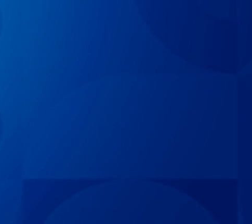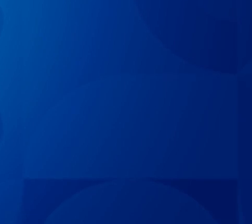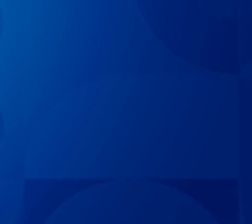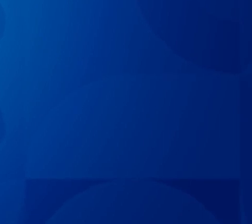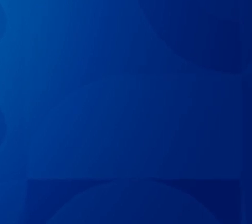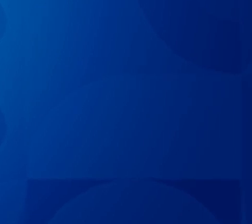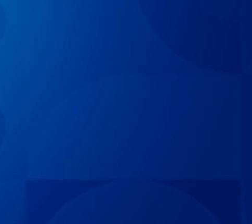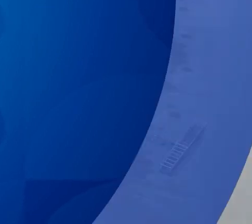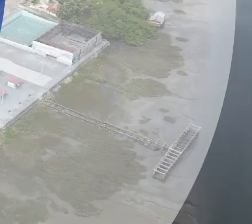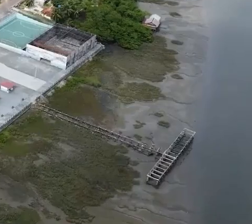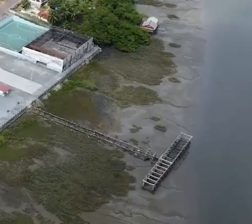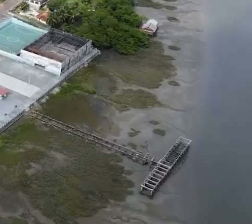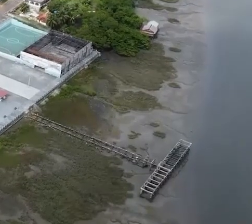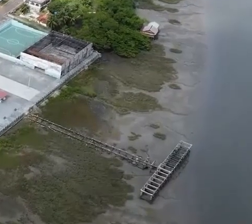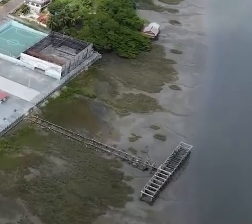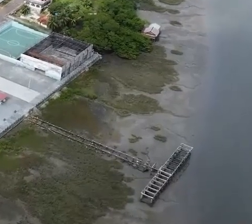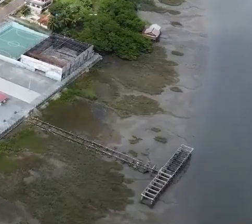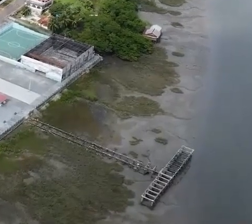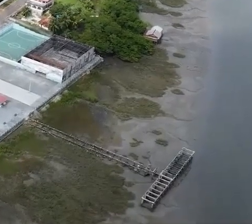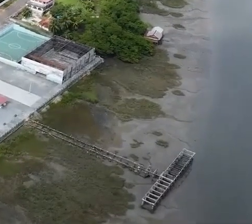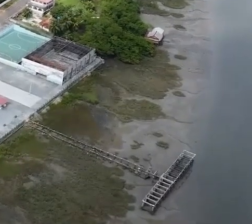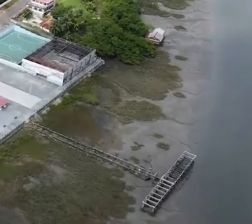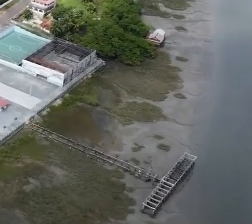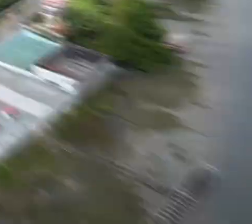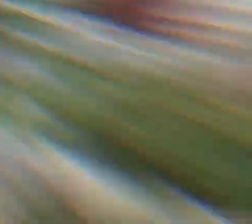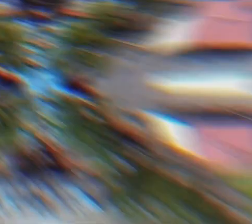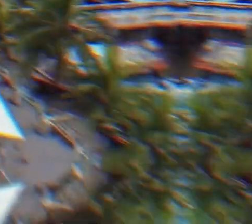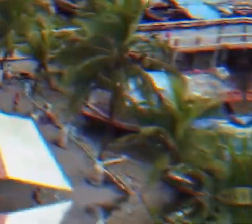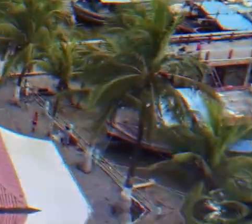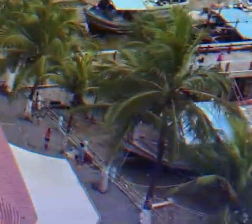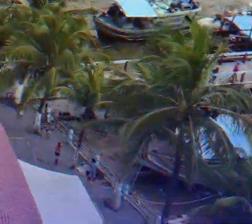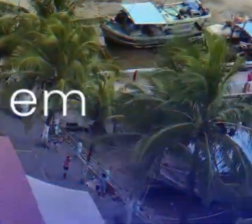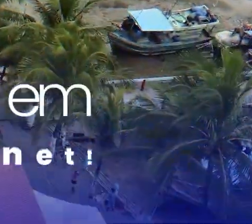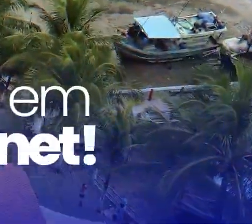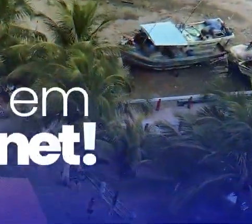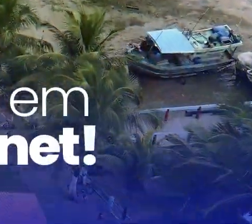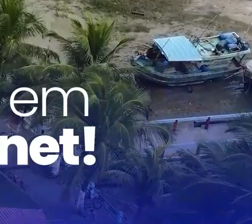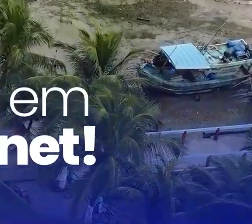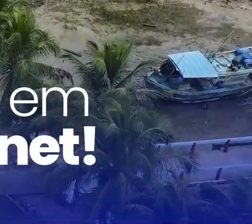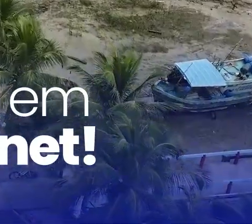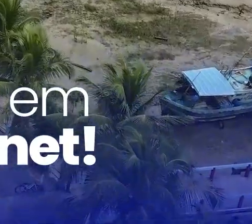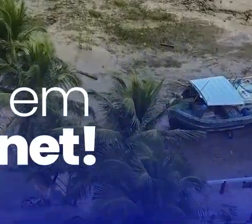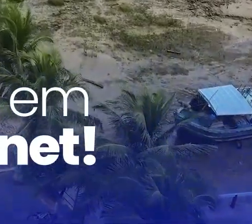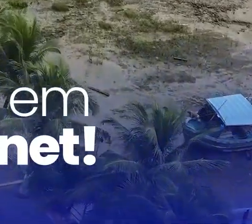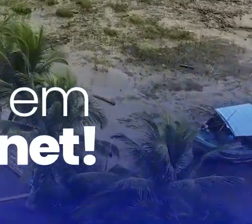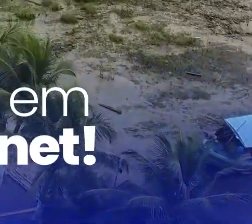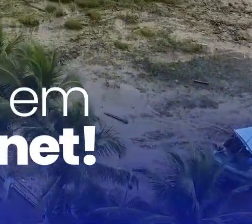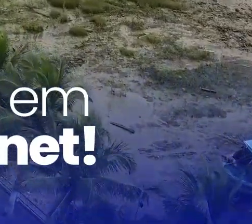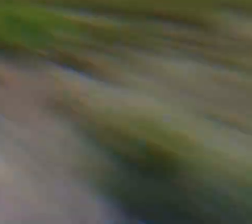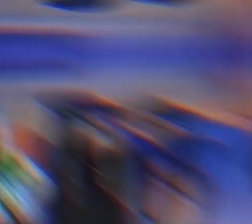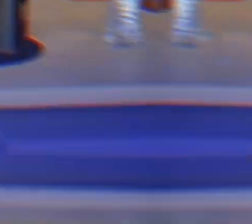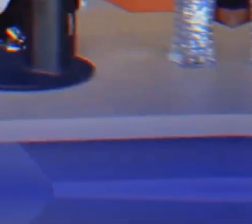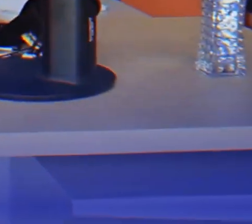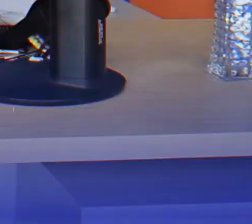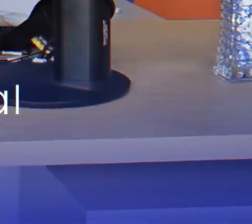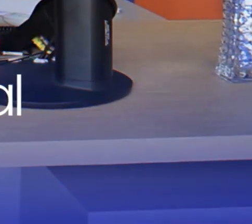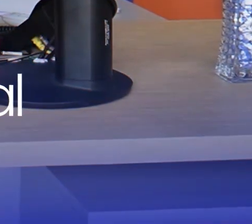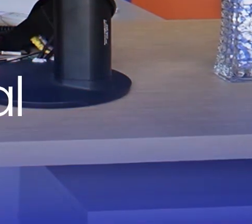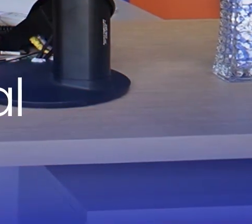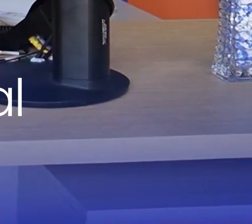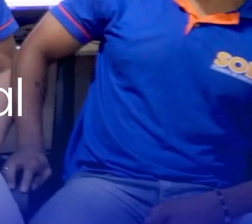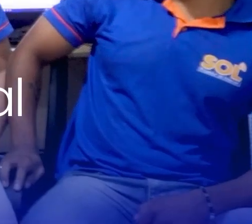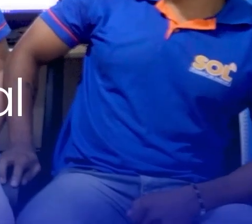A Sol Provedor tem orgulho de ser de São João de Pirabas. Aqui você encontra a melhor experiência em navegação na internet.